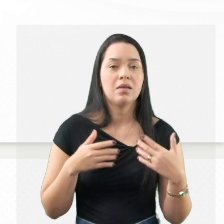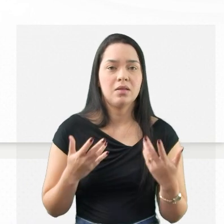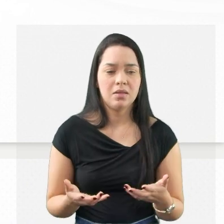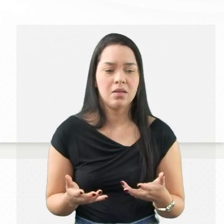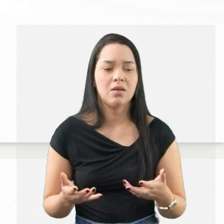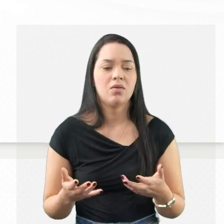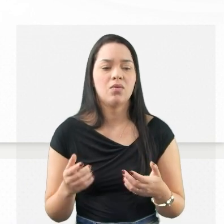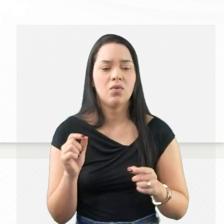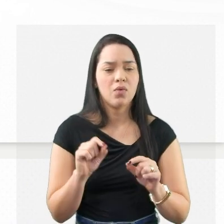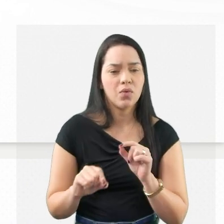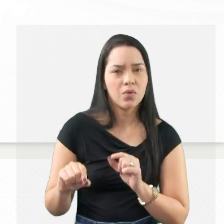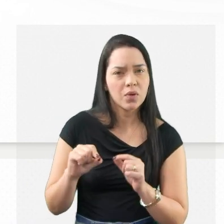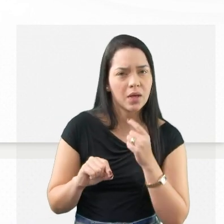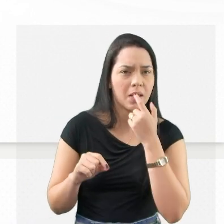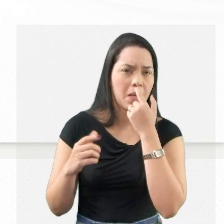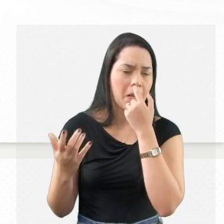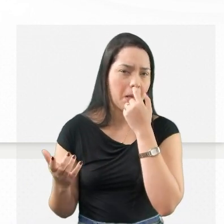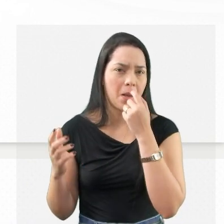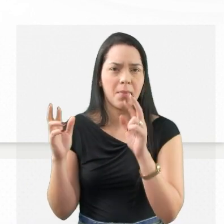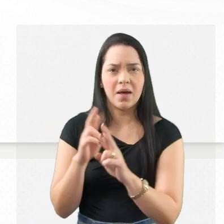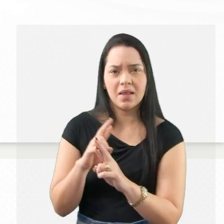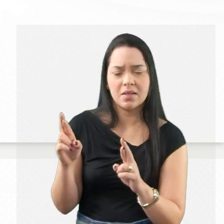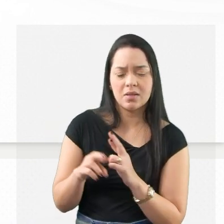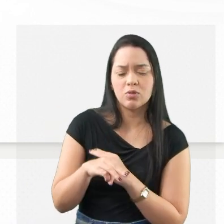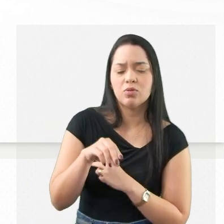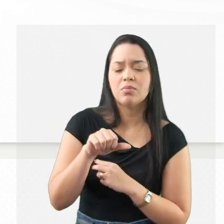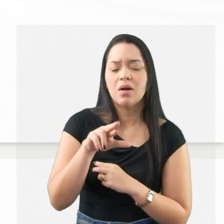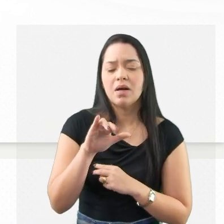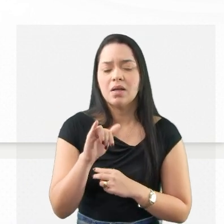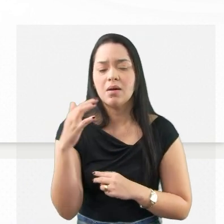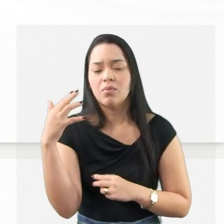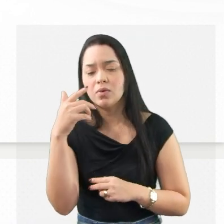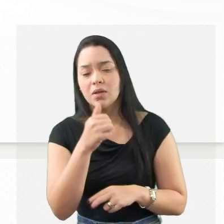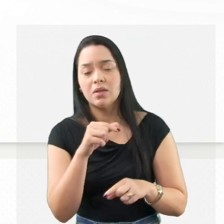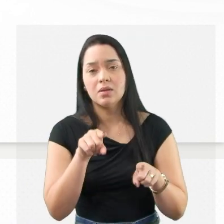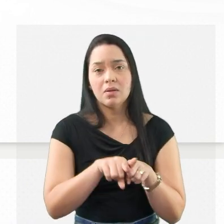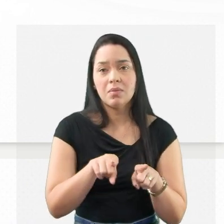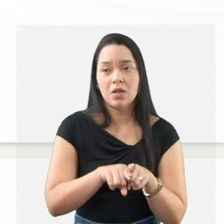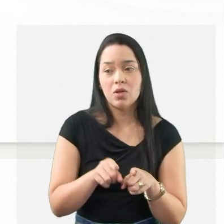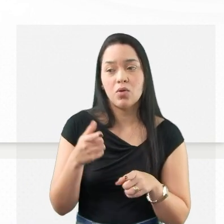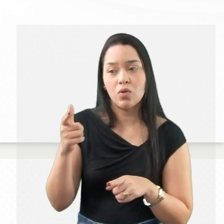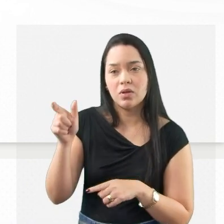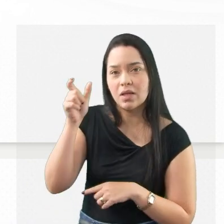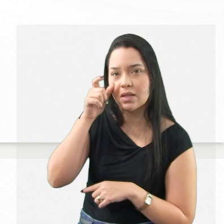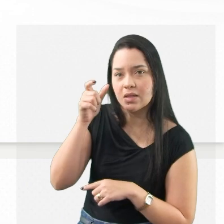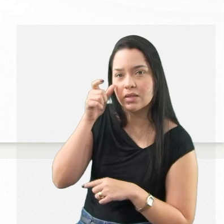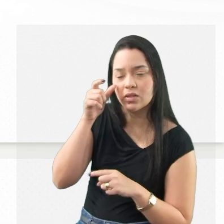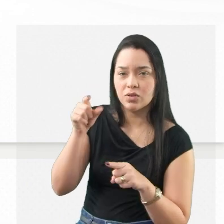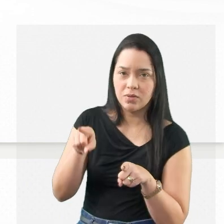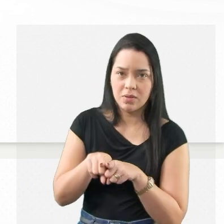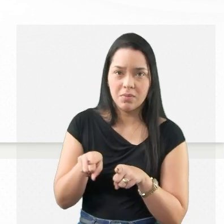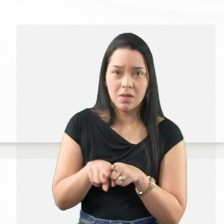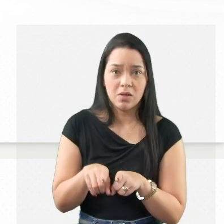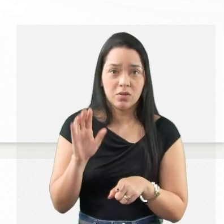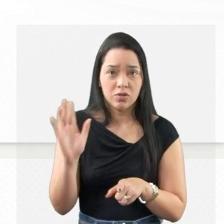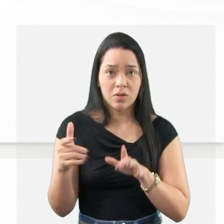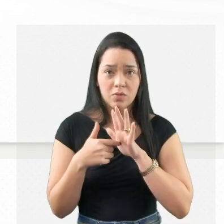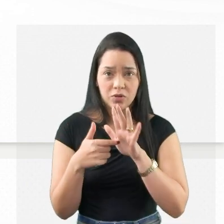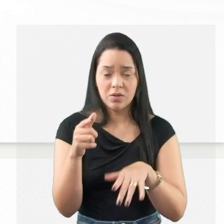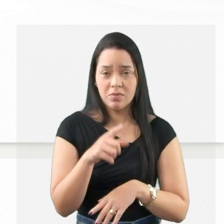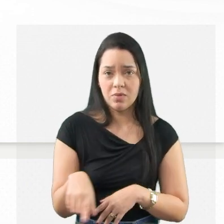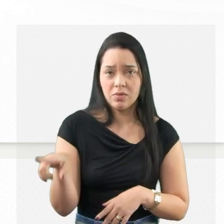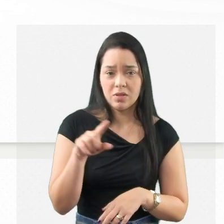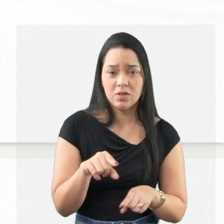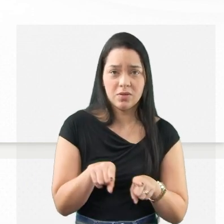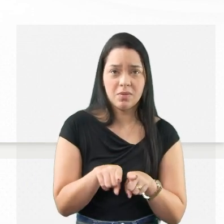percebe que é uma relação, a gente tem Maria Bonita e virgulino, e outra coisa interessante também, além do que eu já apontei para vocês,